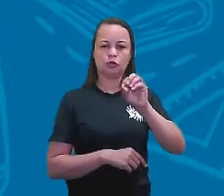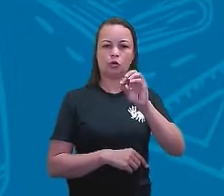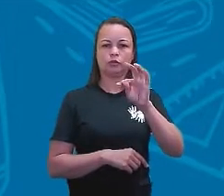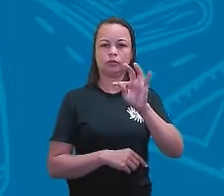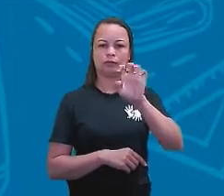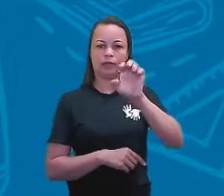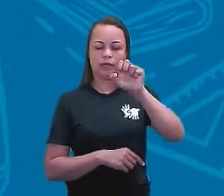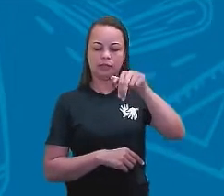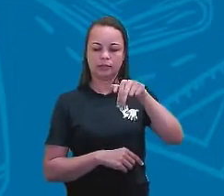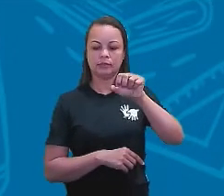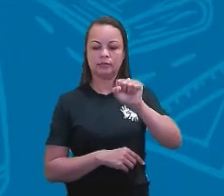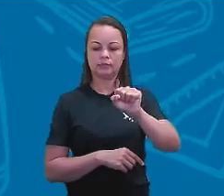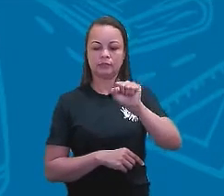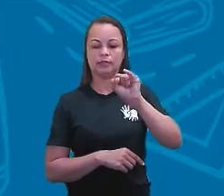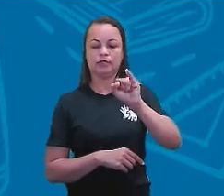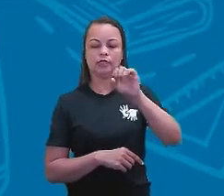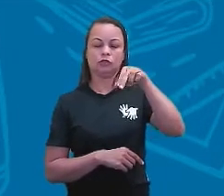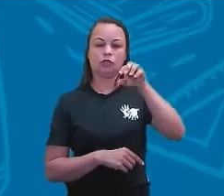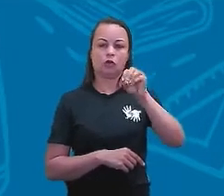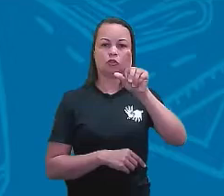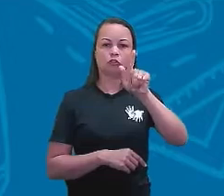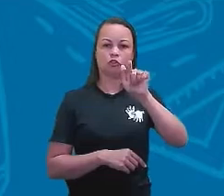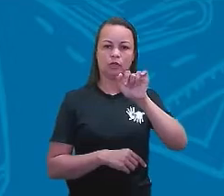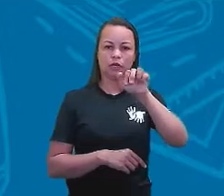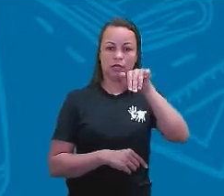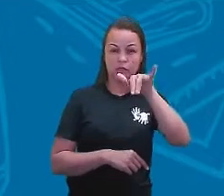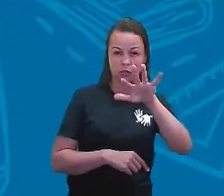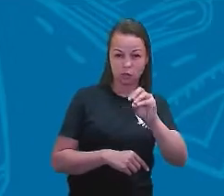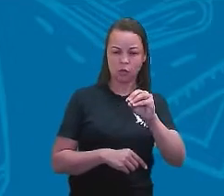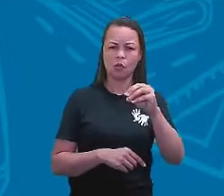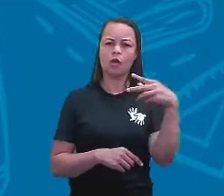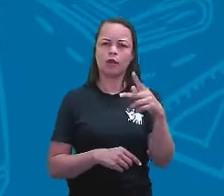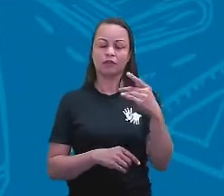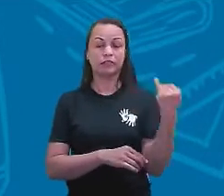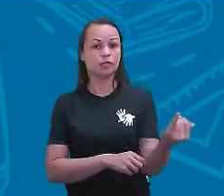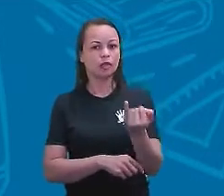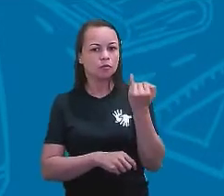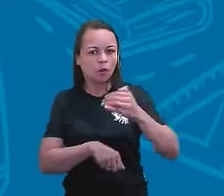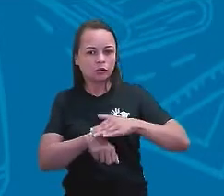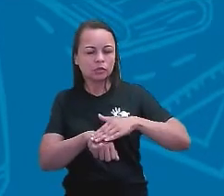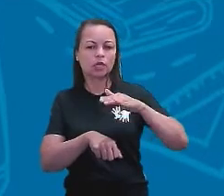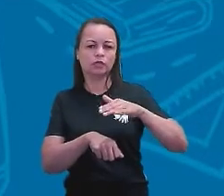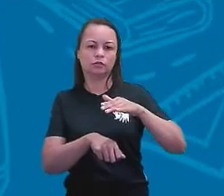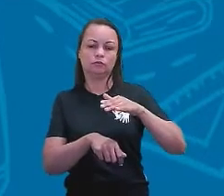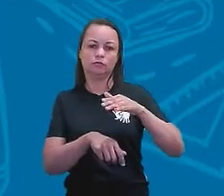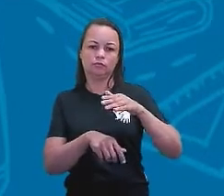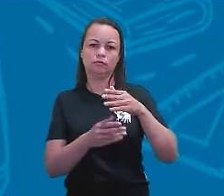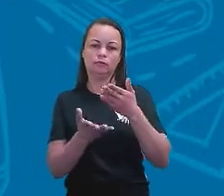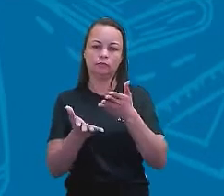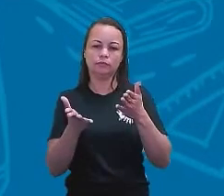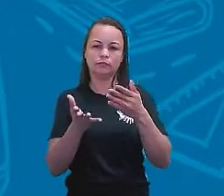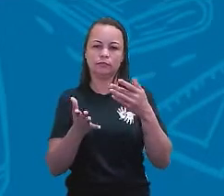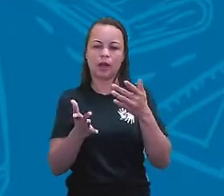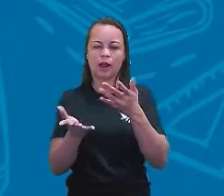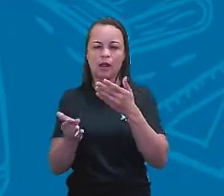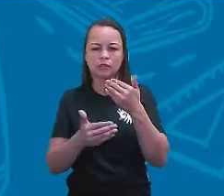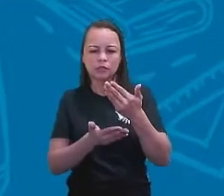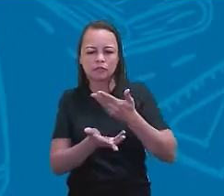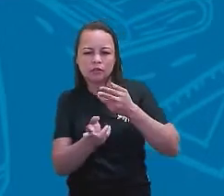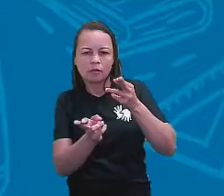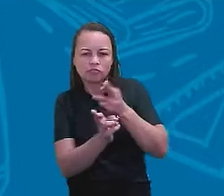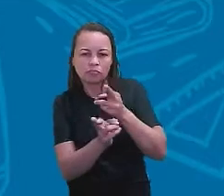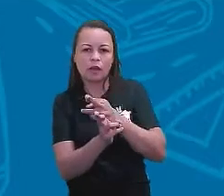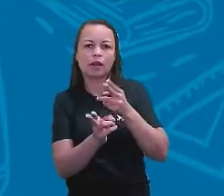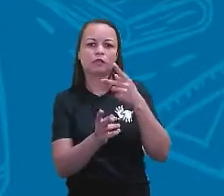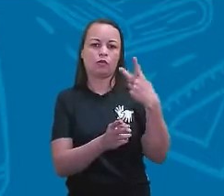hormônio que vai ter uma importância singular, ela vai ser a precursora para justamente, já vocês vão ver que vai ter uma relação íntima com